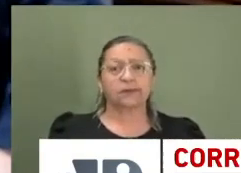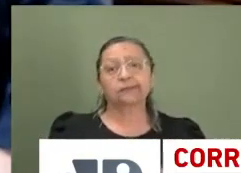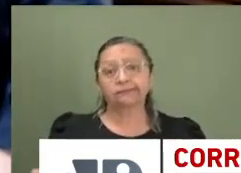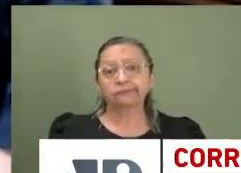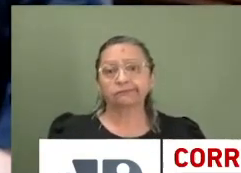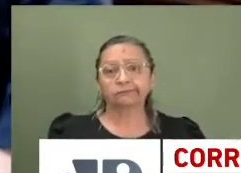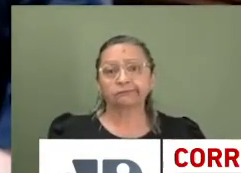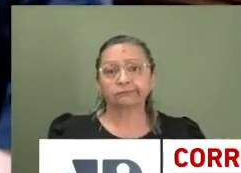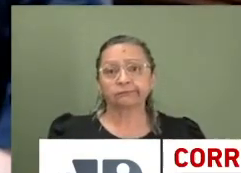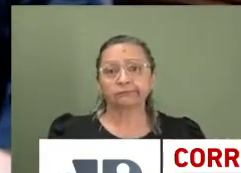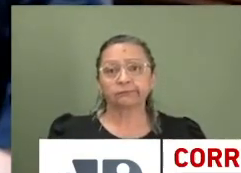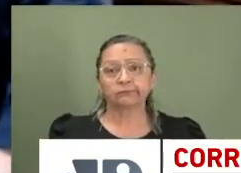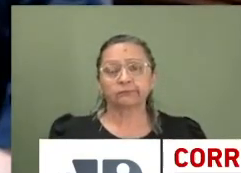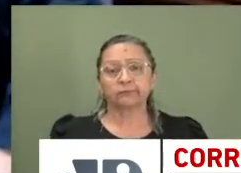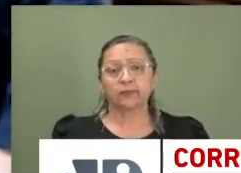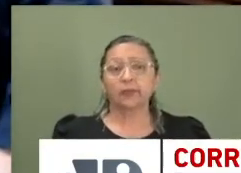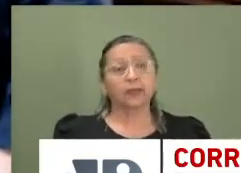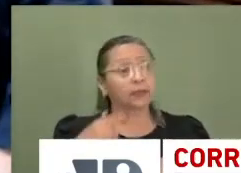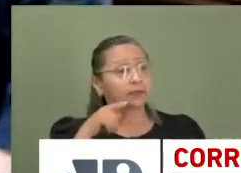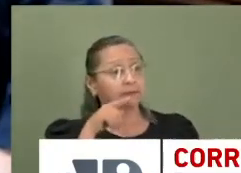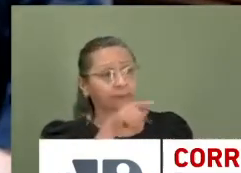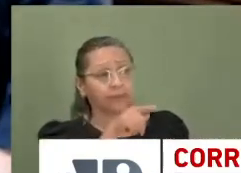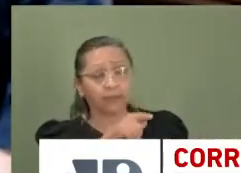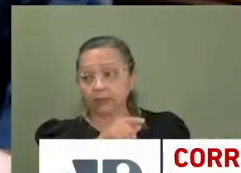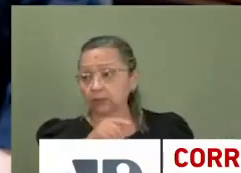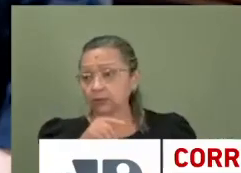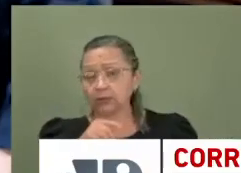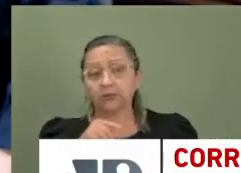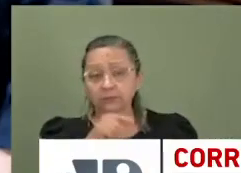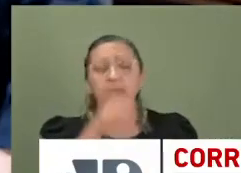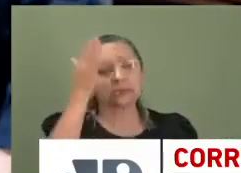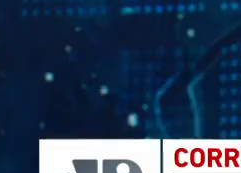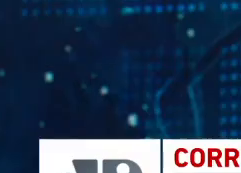Alagoas e Tocantins para manter no cargo de presidente da Transpetro, Sérgio Machado.